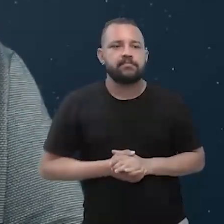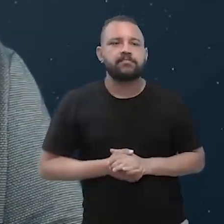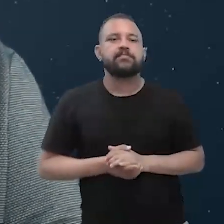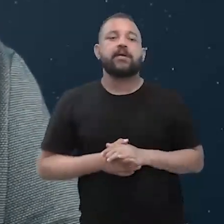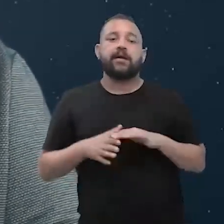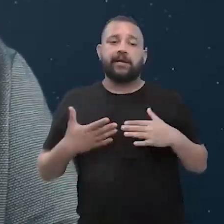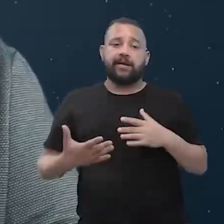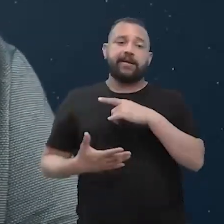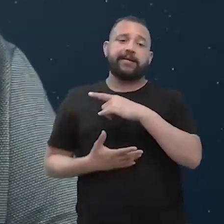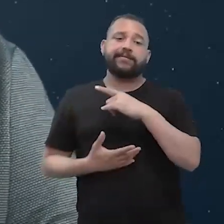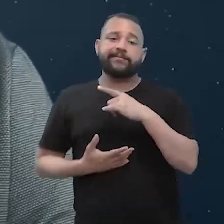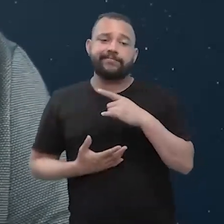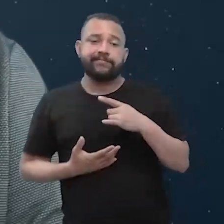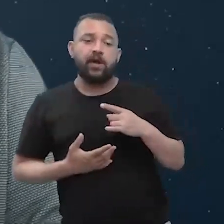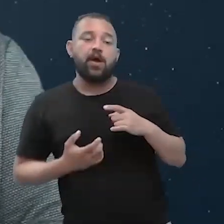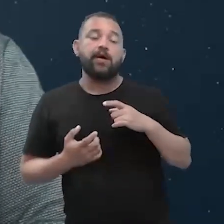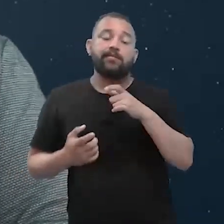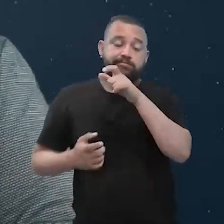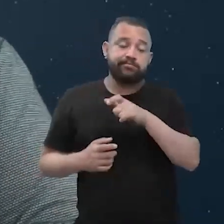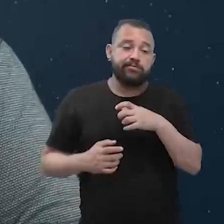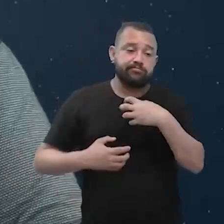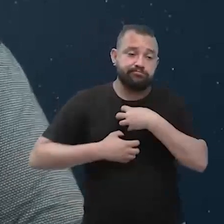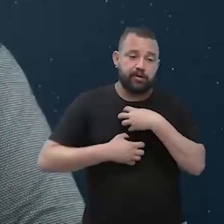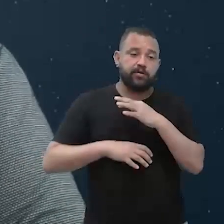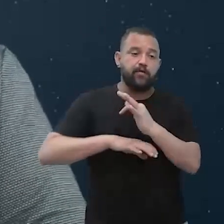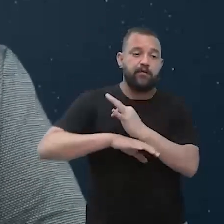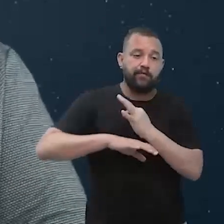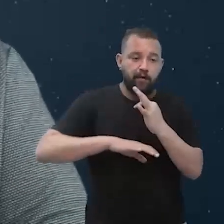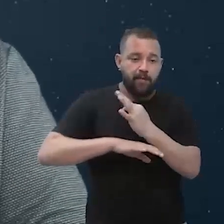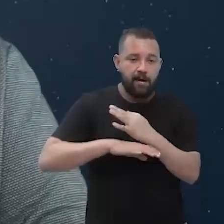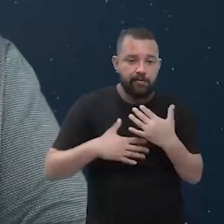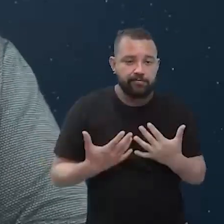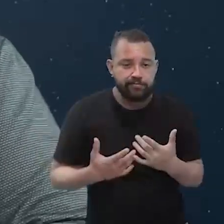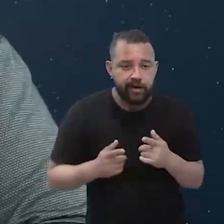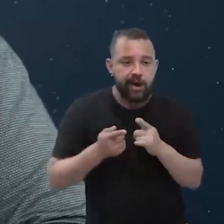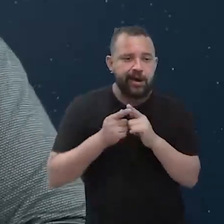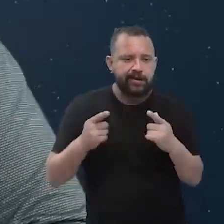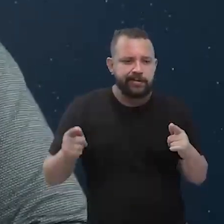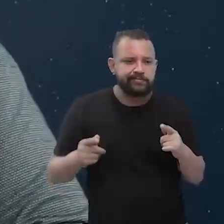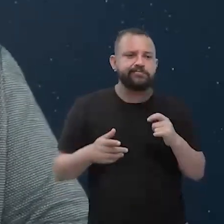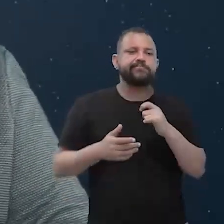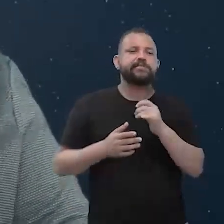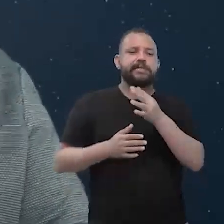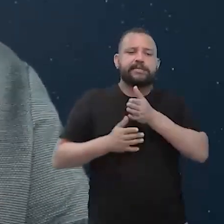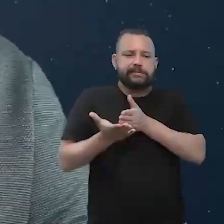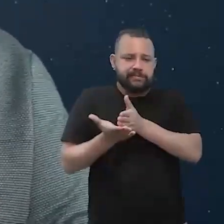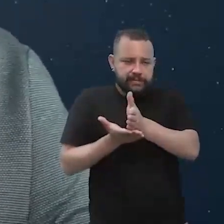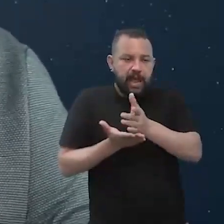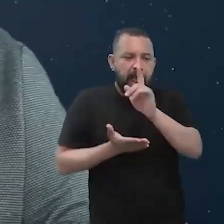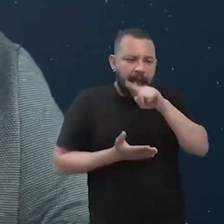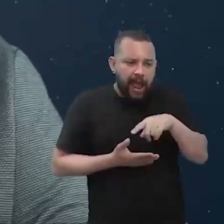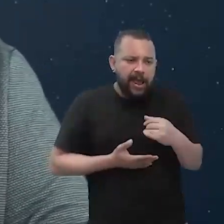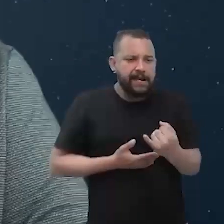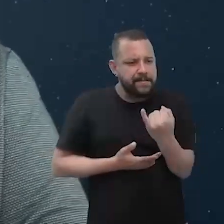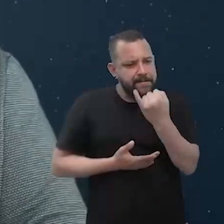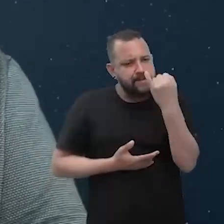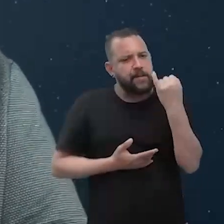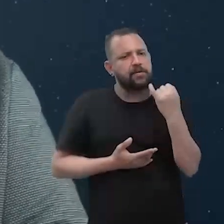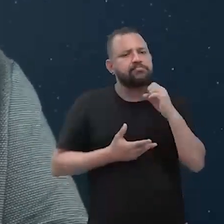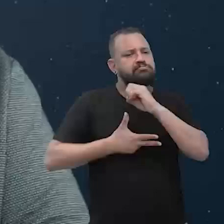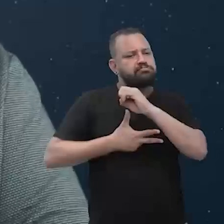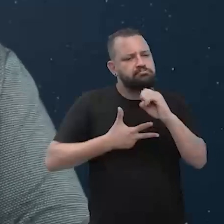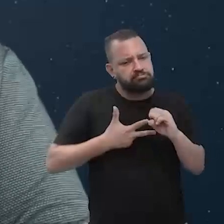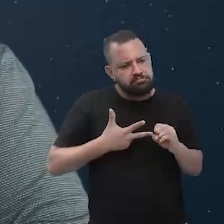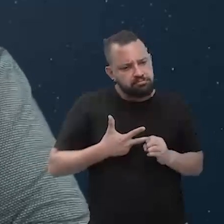é a norma culta, a gramática prescritiva. É muito importante porque o Enem, o Exame Nacional do